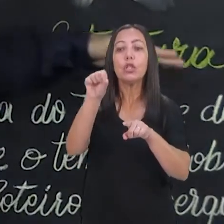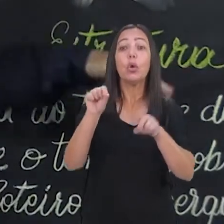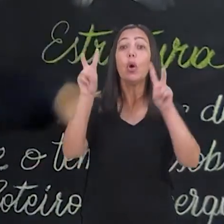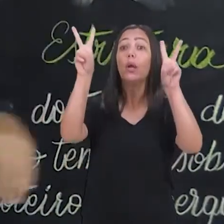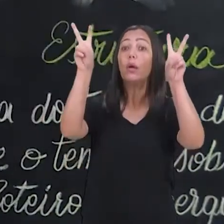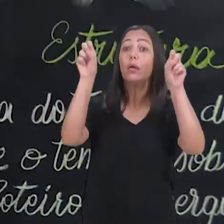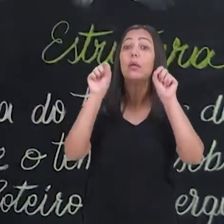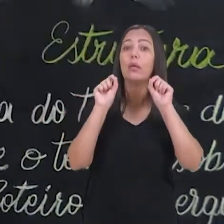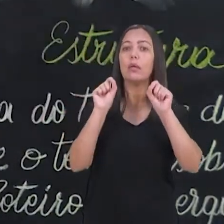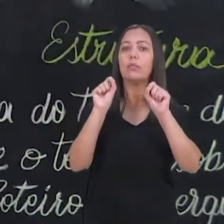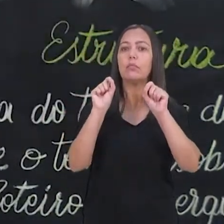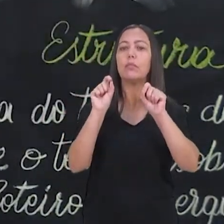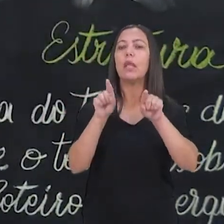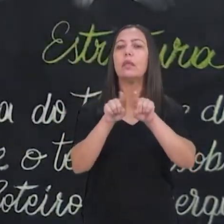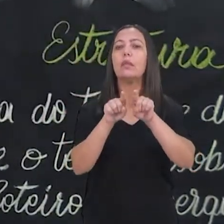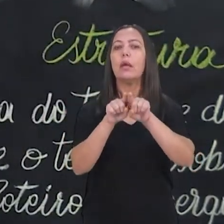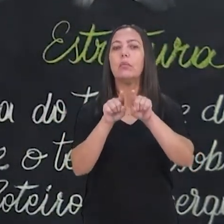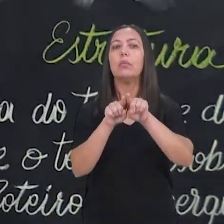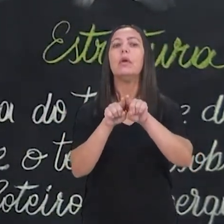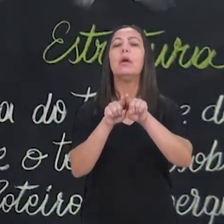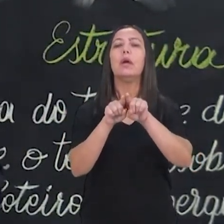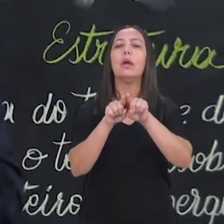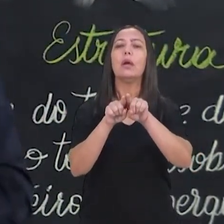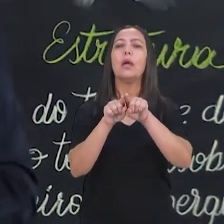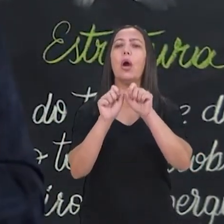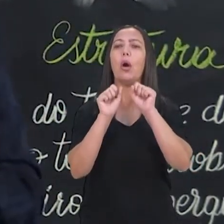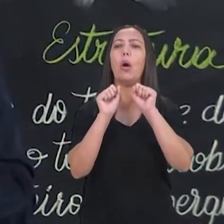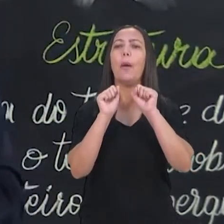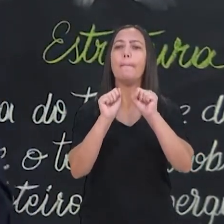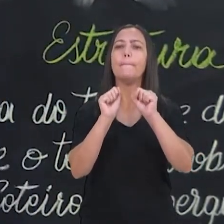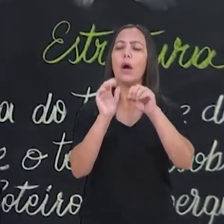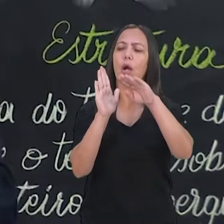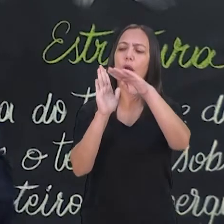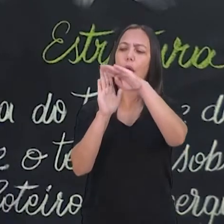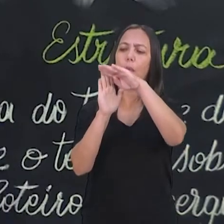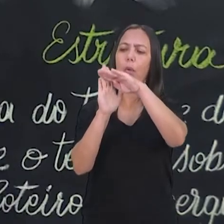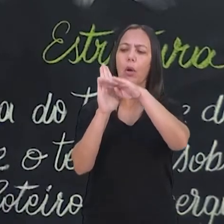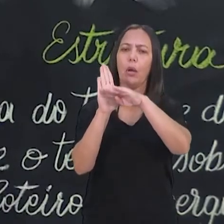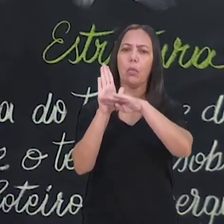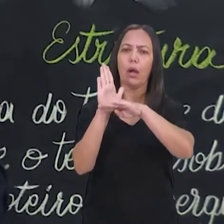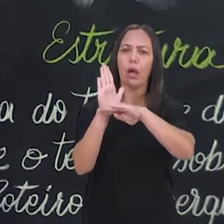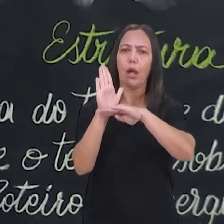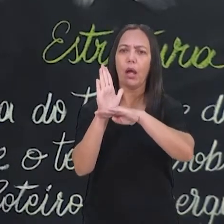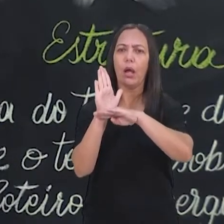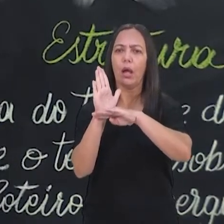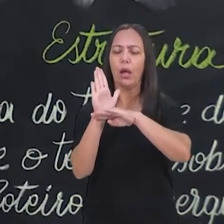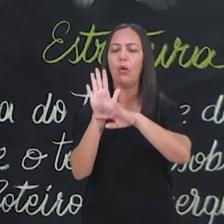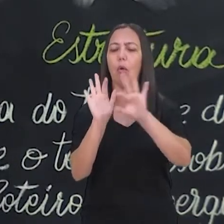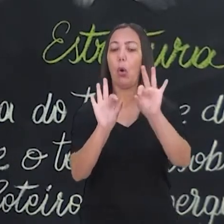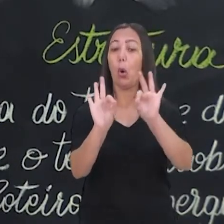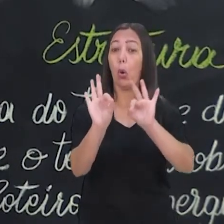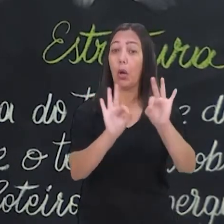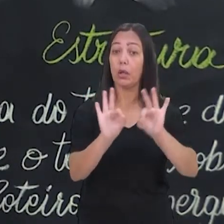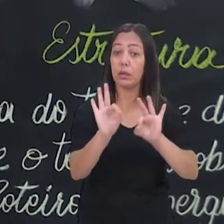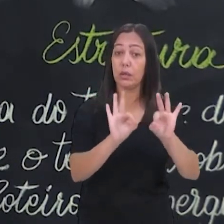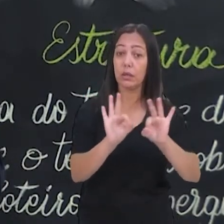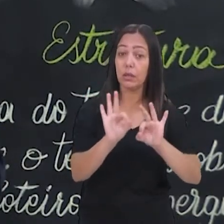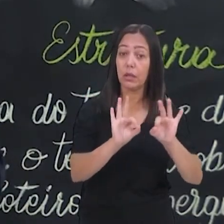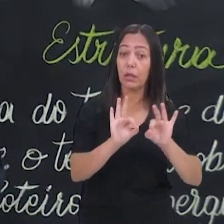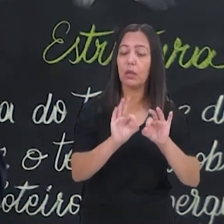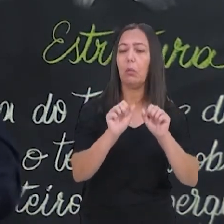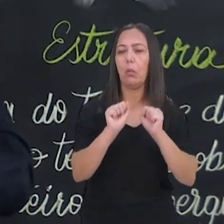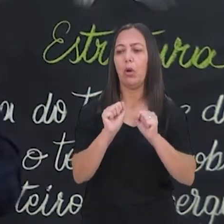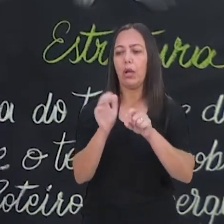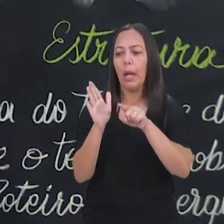tema, então, você pode escolher o formato, ou seja, você pode fazer um formato de entrevista estruturada, que é uma entrevista concentrada, estruturada por